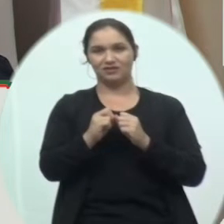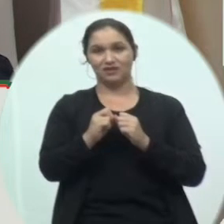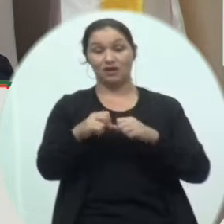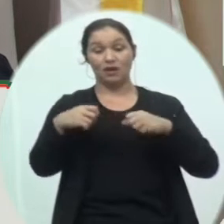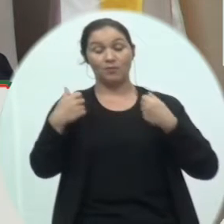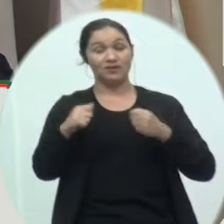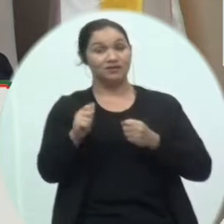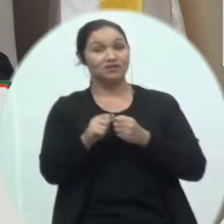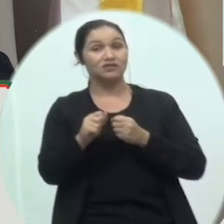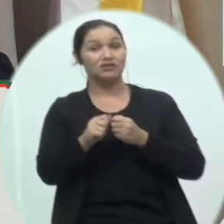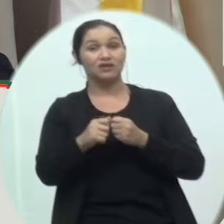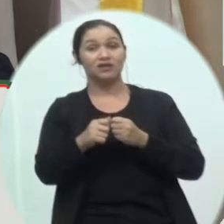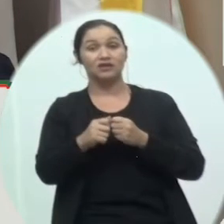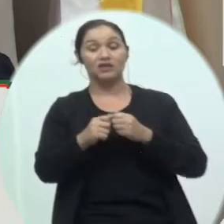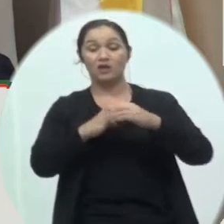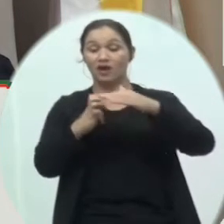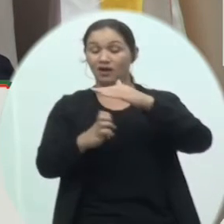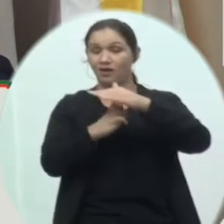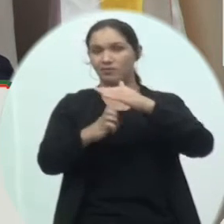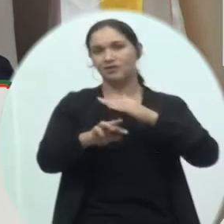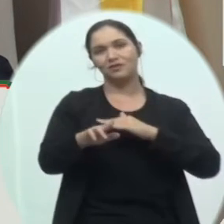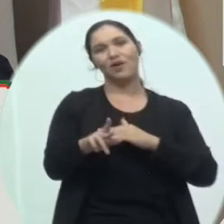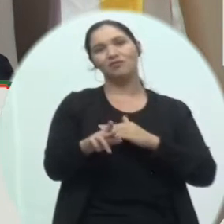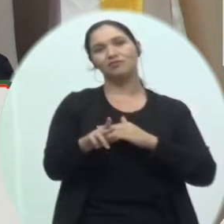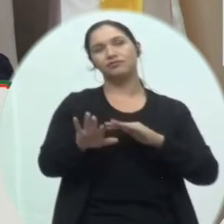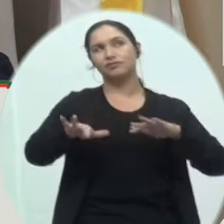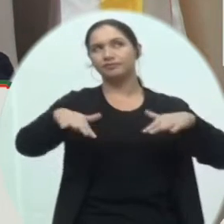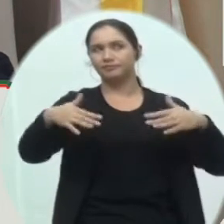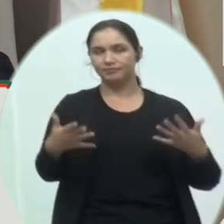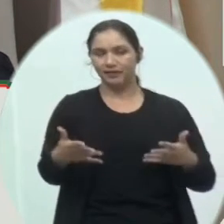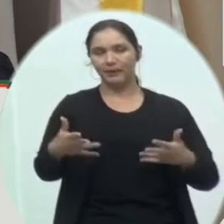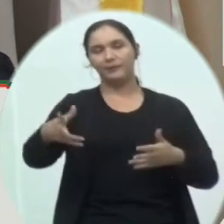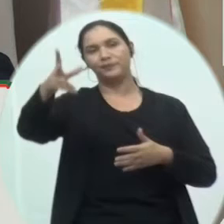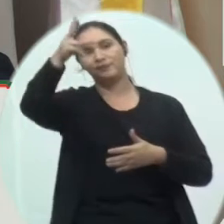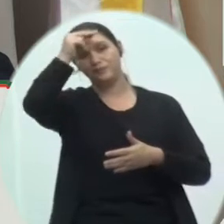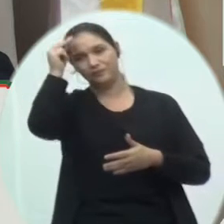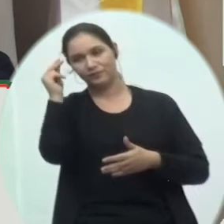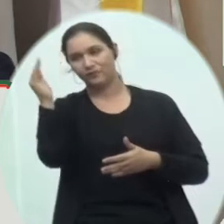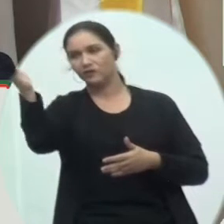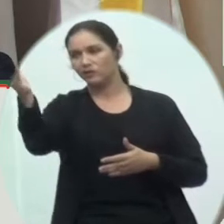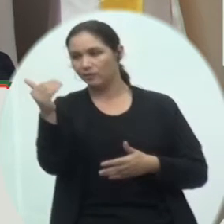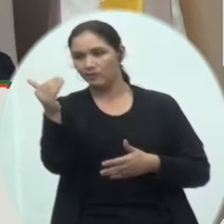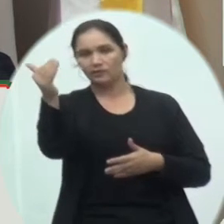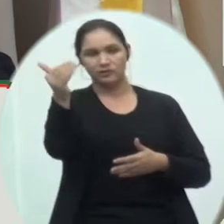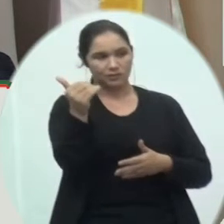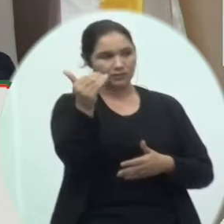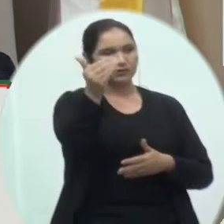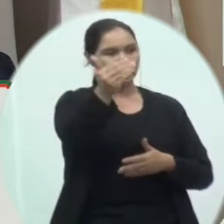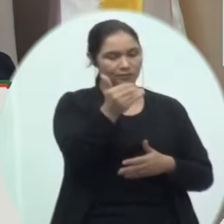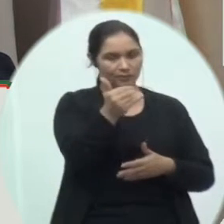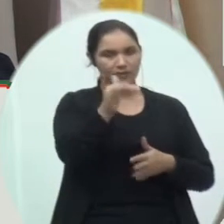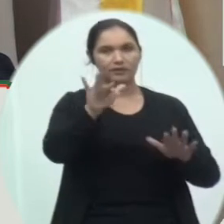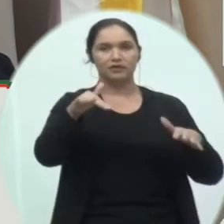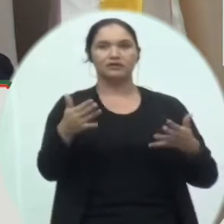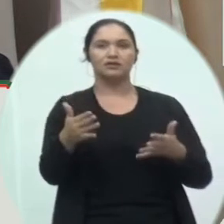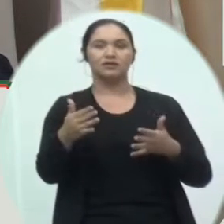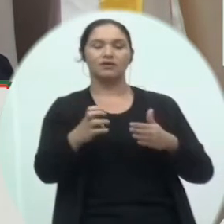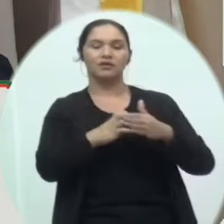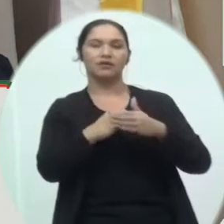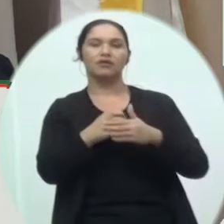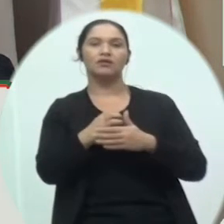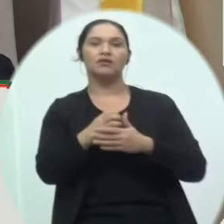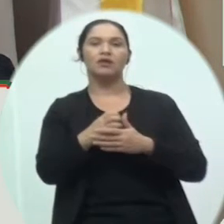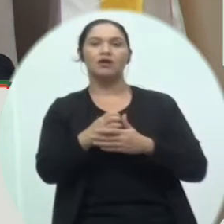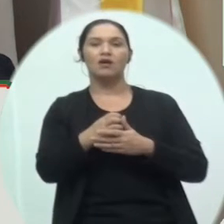Jair. E aí o que é que aconteceu? O prefeito chamou as empreiteiras e lá as empreiteiras pegaram, entraram